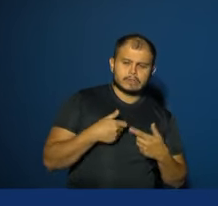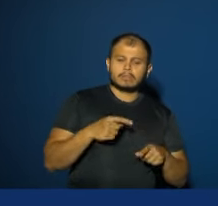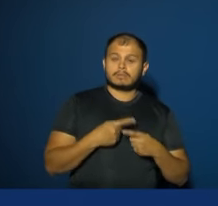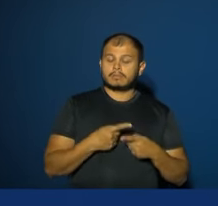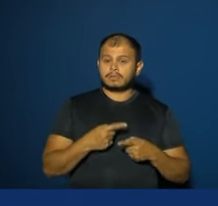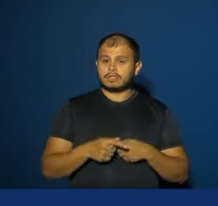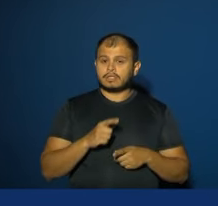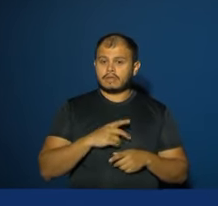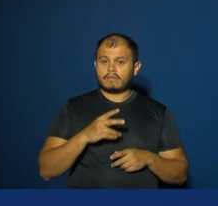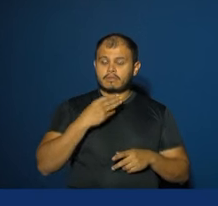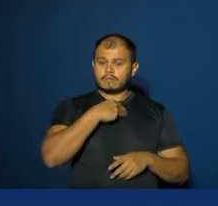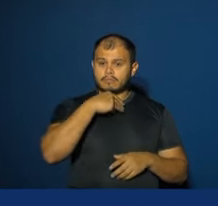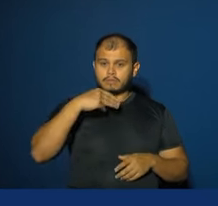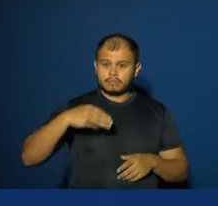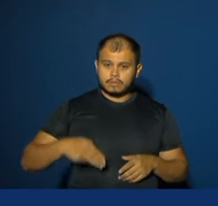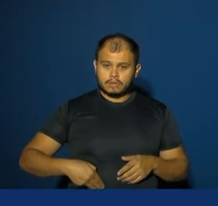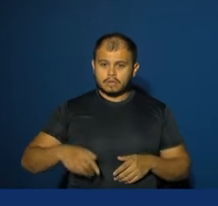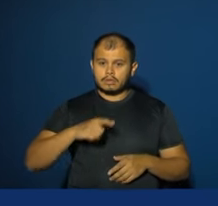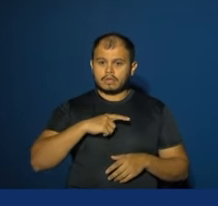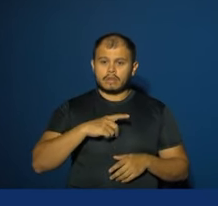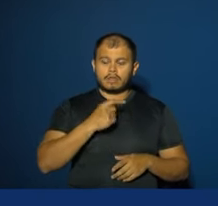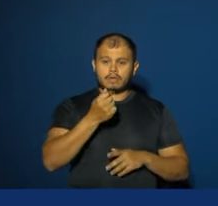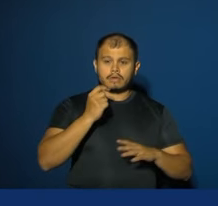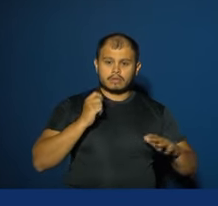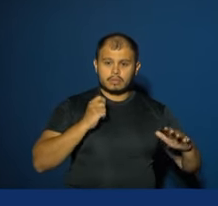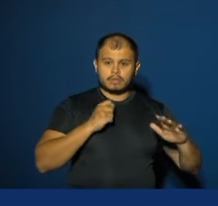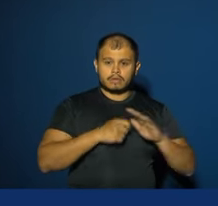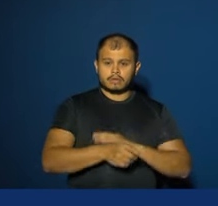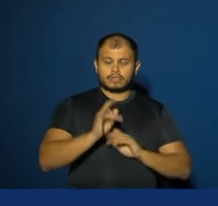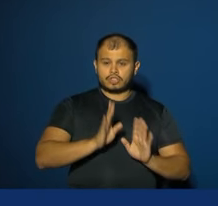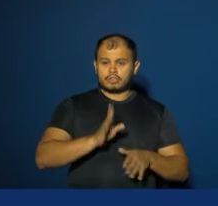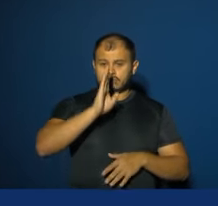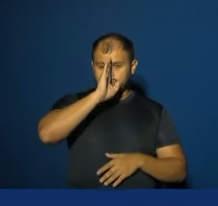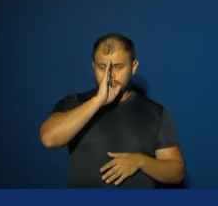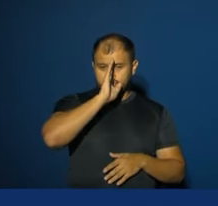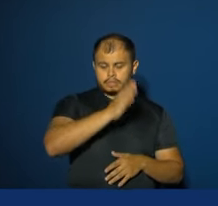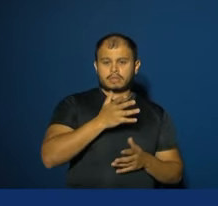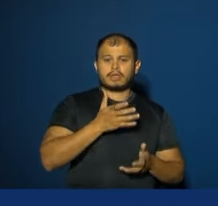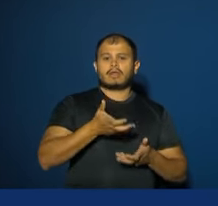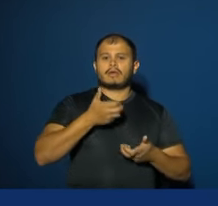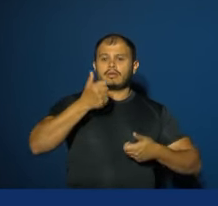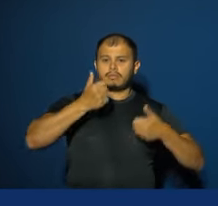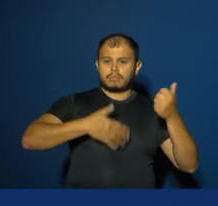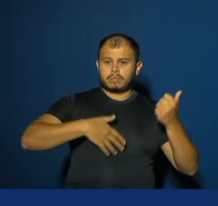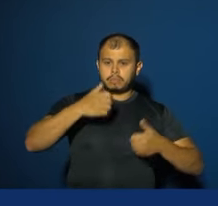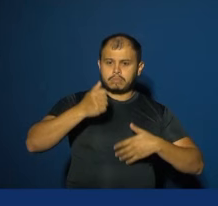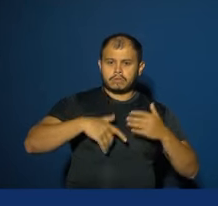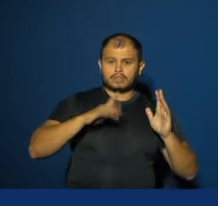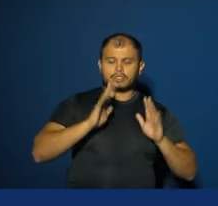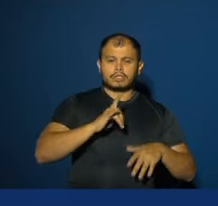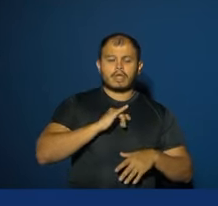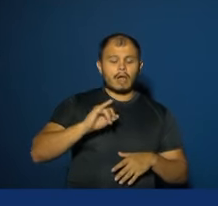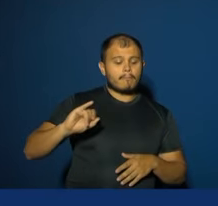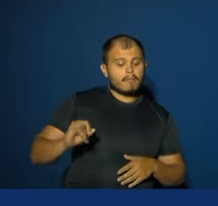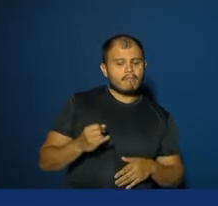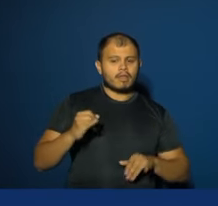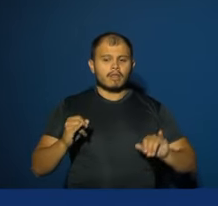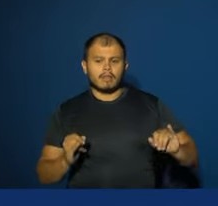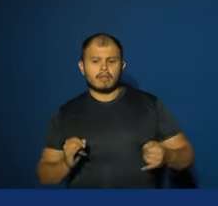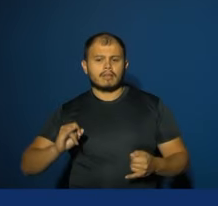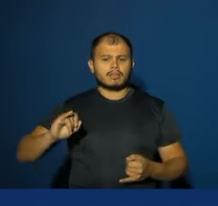cheg no Ministro provo a propor algum investimento já me querem falam que só estamos aproveitando